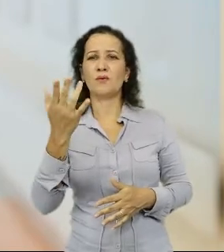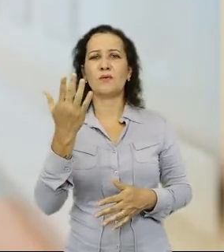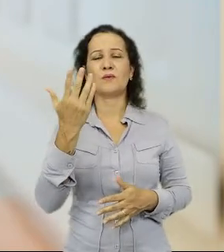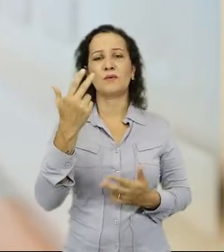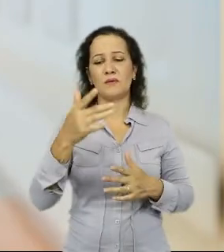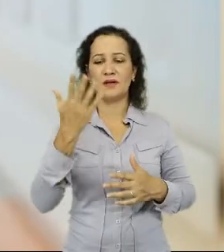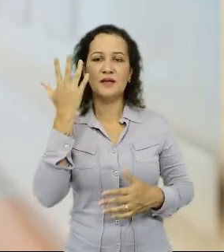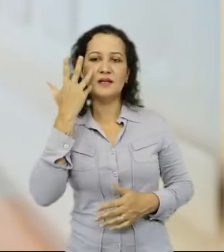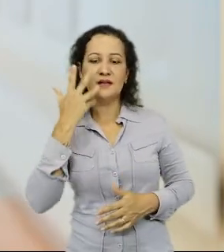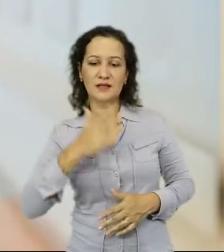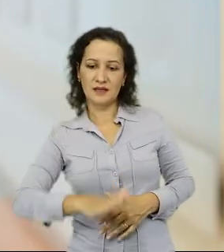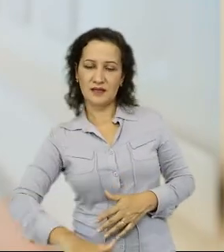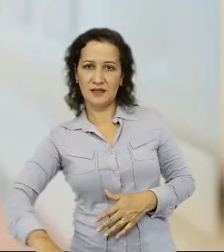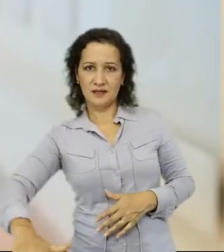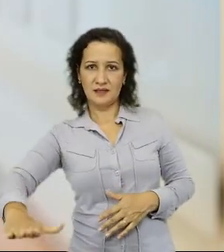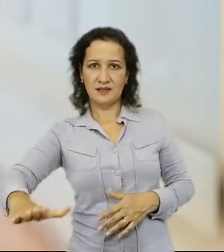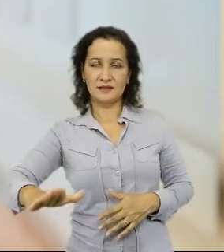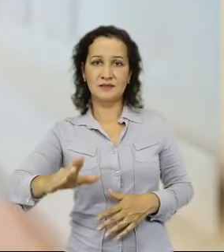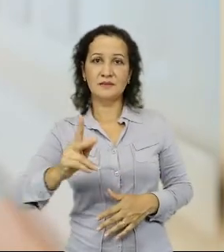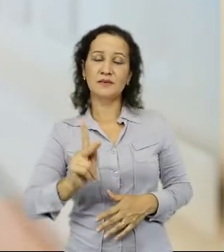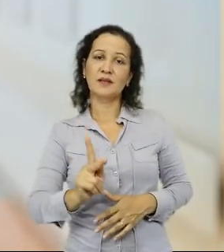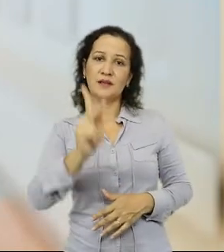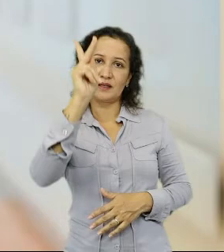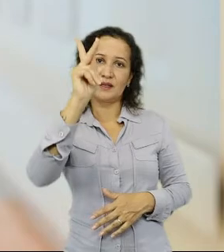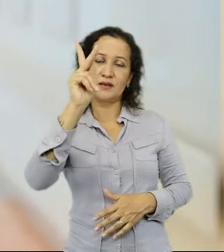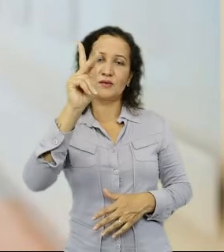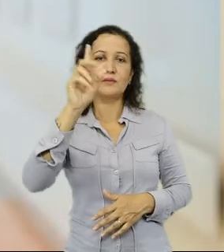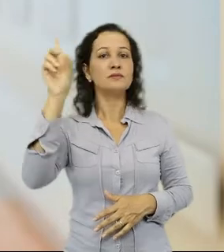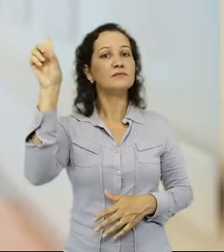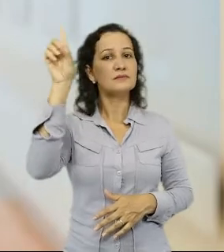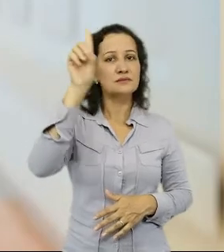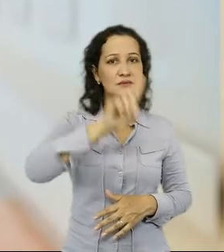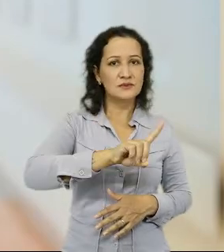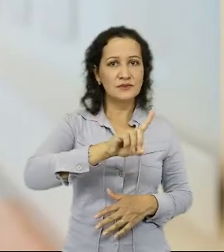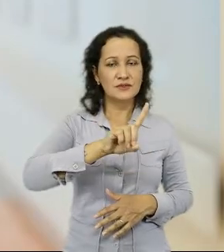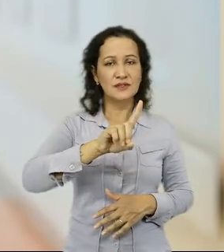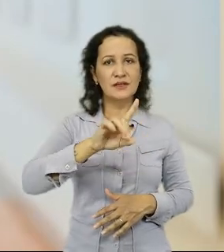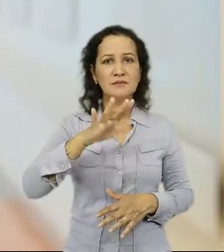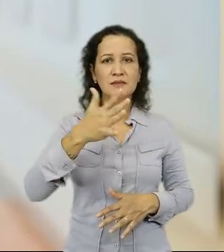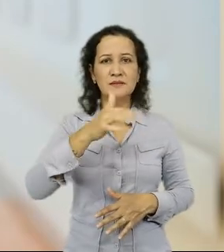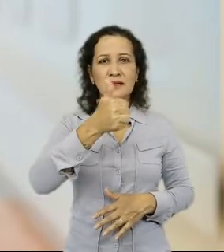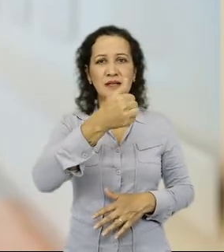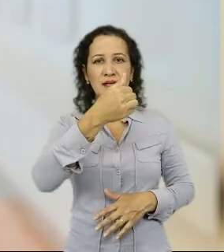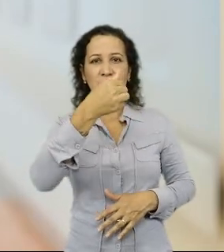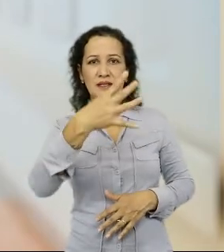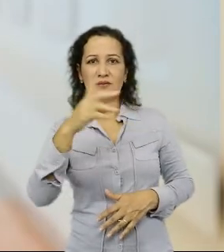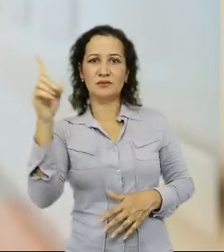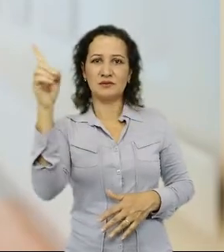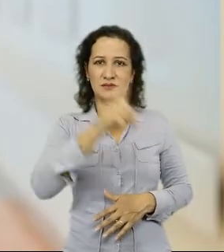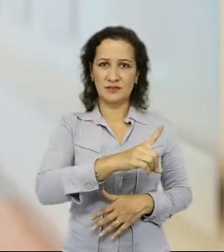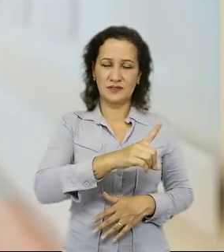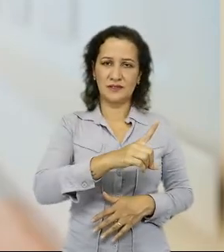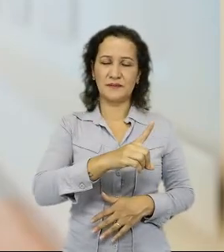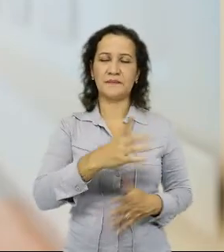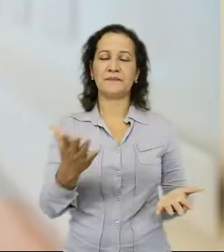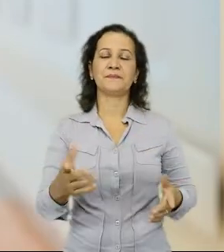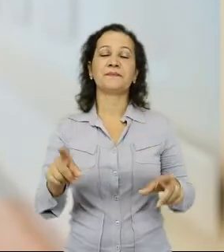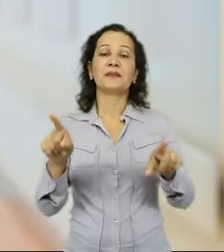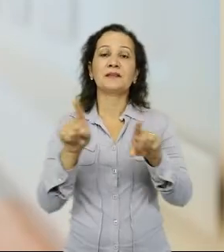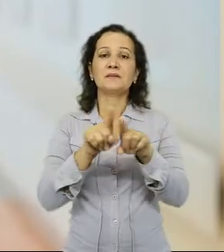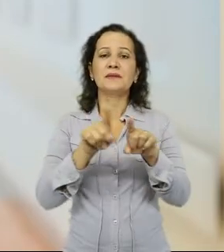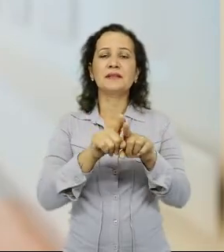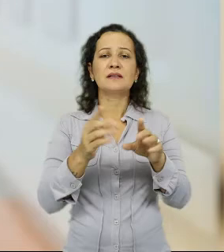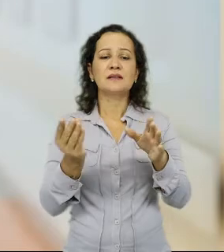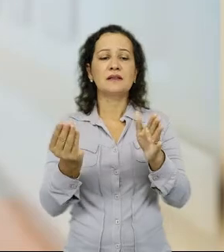20 miligramas por quilo por dia para adultos em tempo superior a 14 dias. Outra nota importante, que